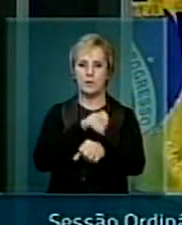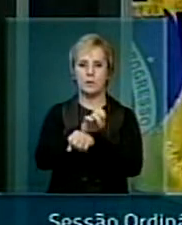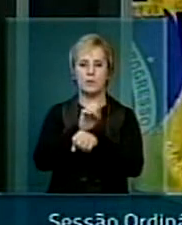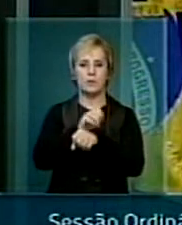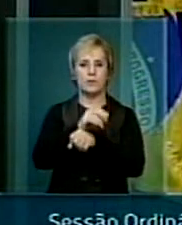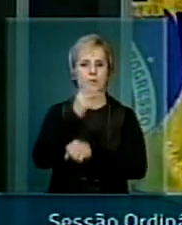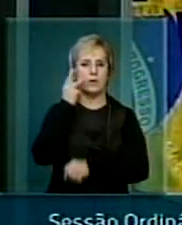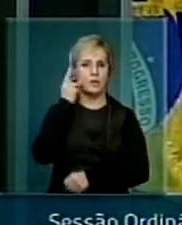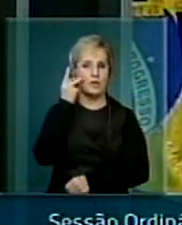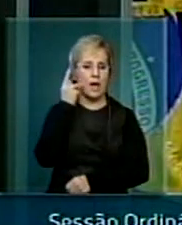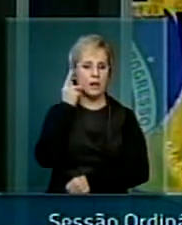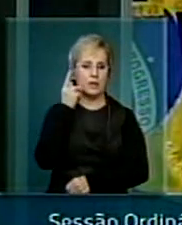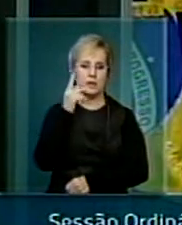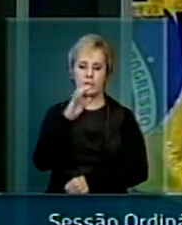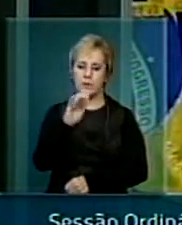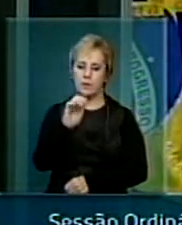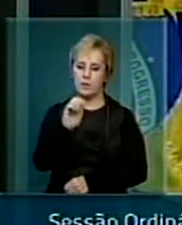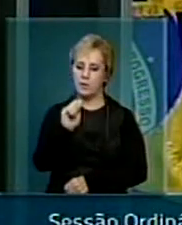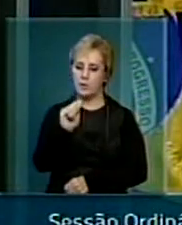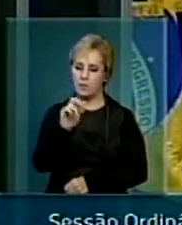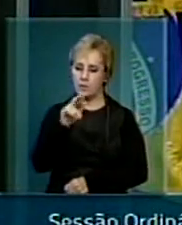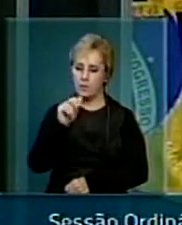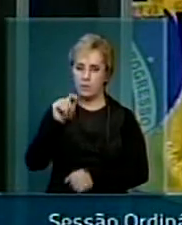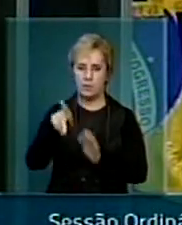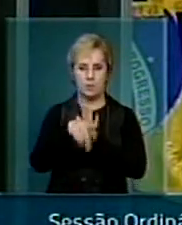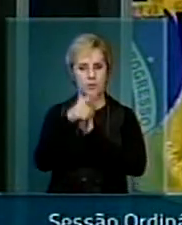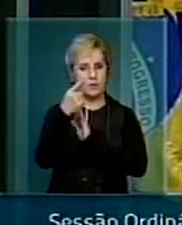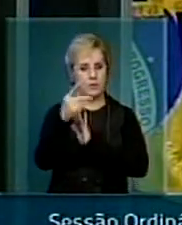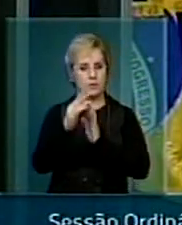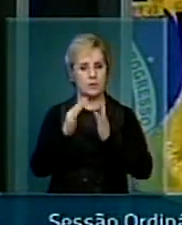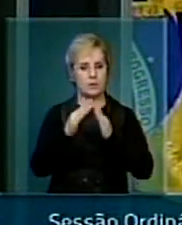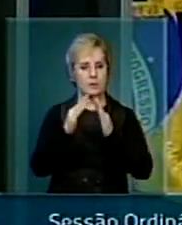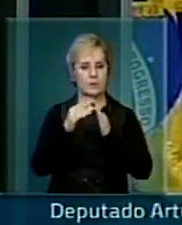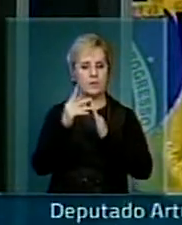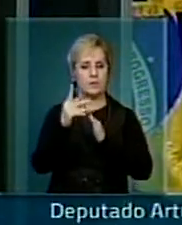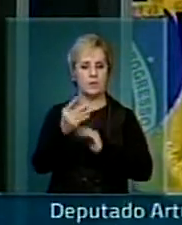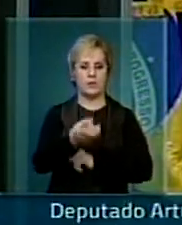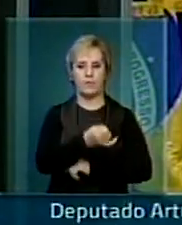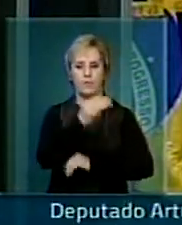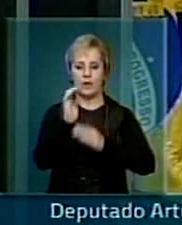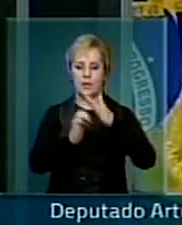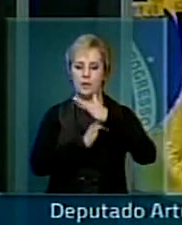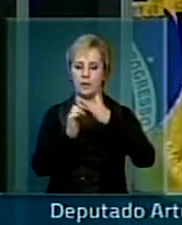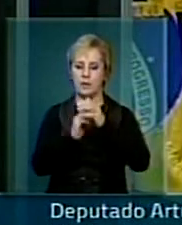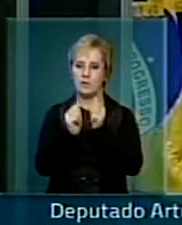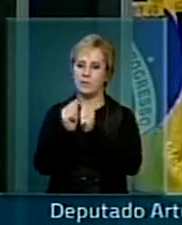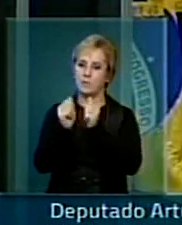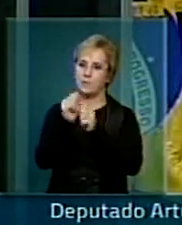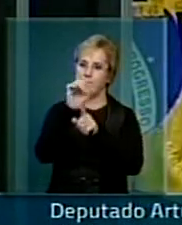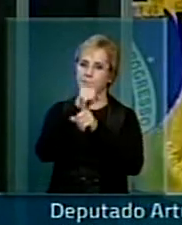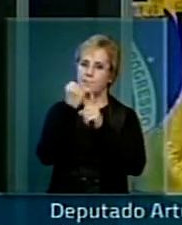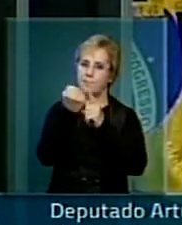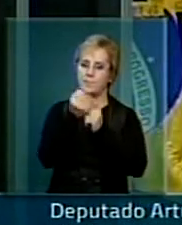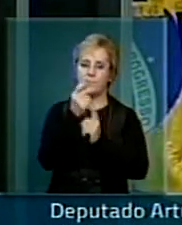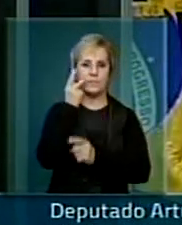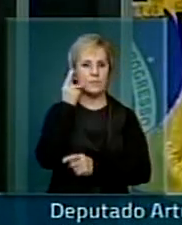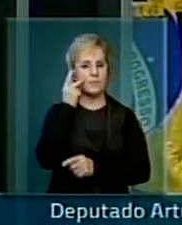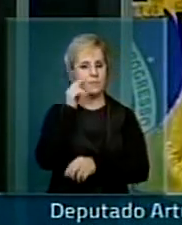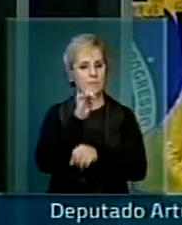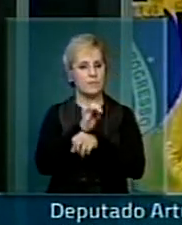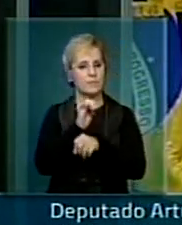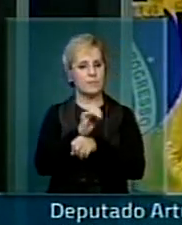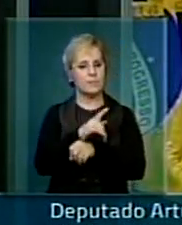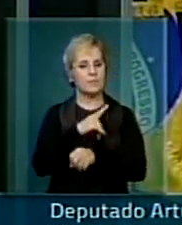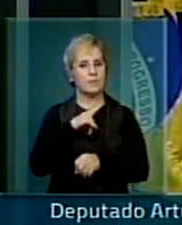Ceará. Essa é a lista que me passa. Comissão de Educação daquela casa, diversas entidades da sociedade cearense